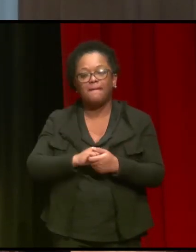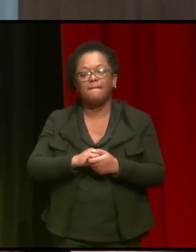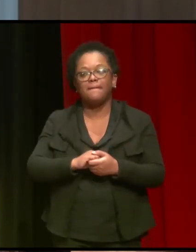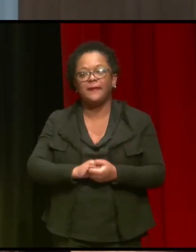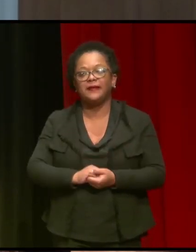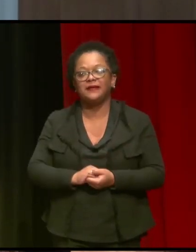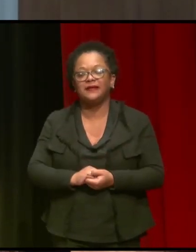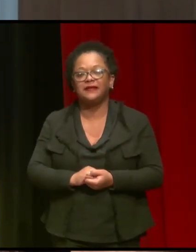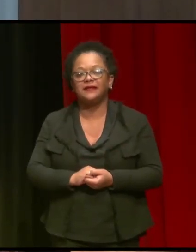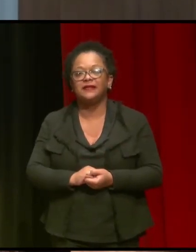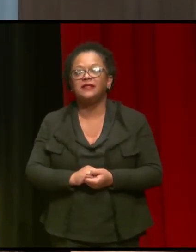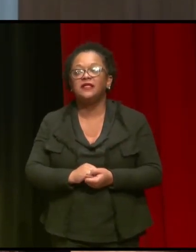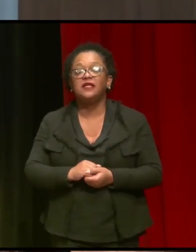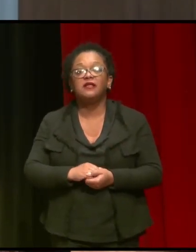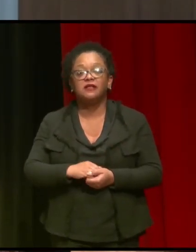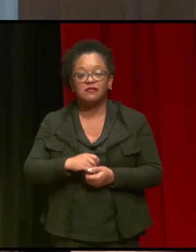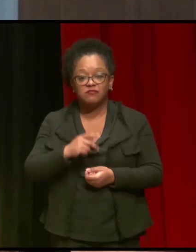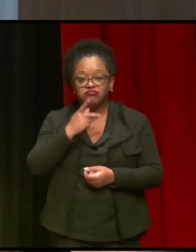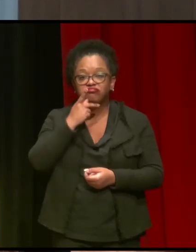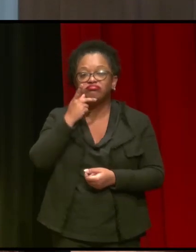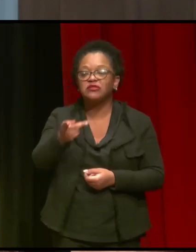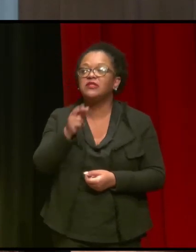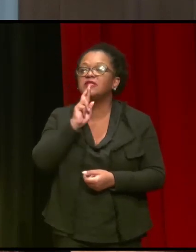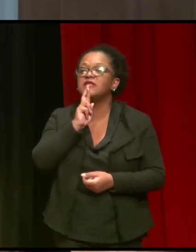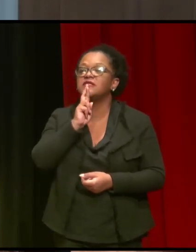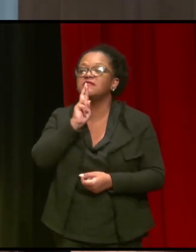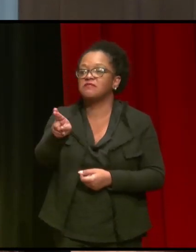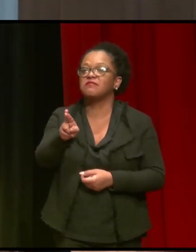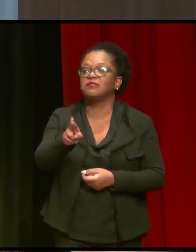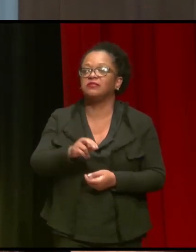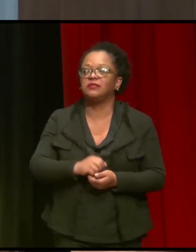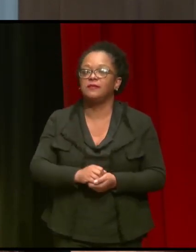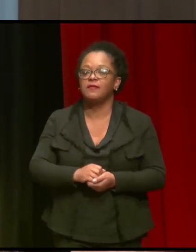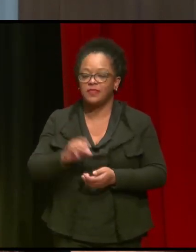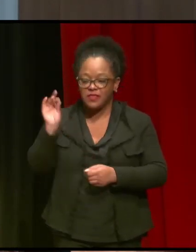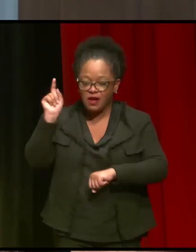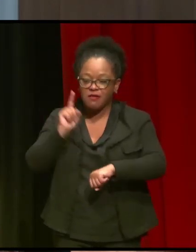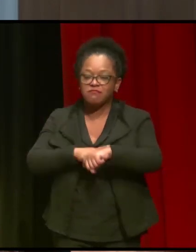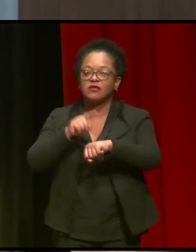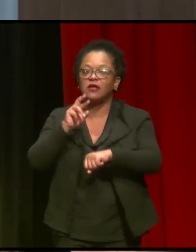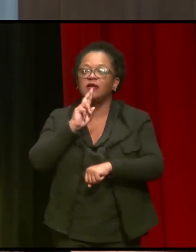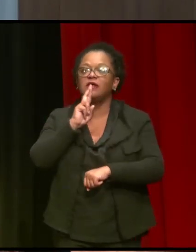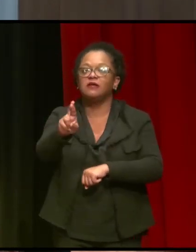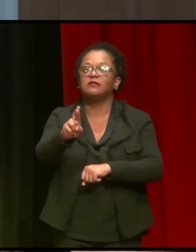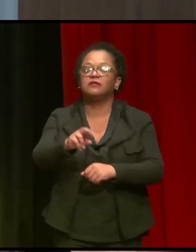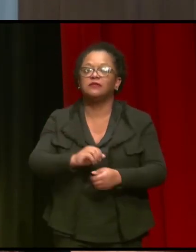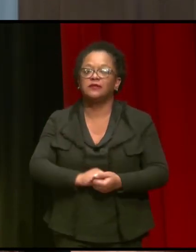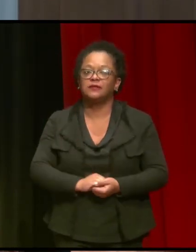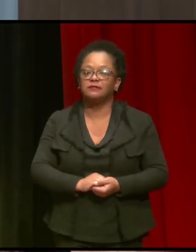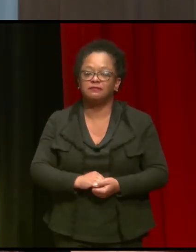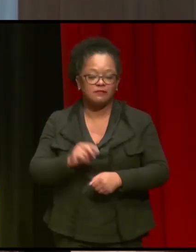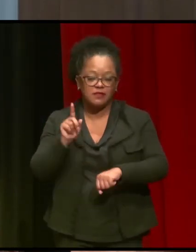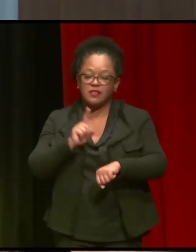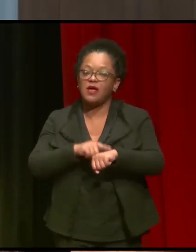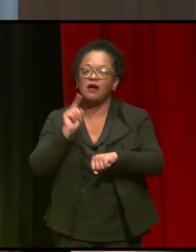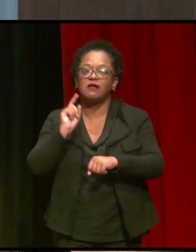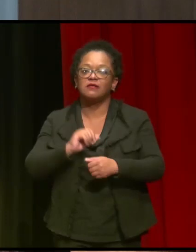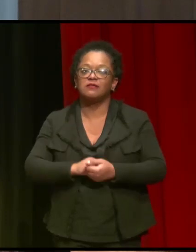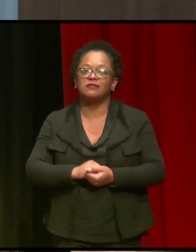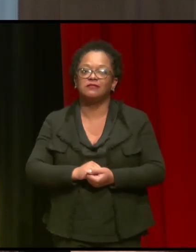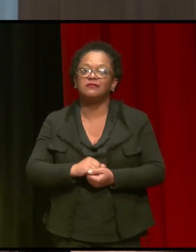pensa. Entendeu? Ele não vai mandar recado para você, não, rapaz. Ele vai na sua cara fazer assim, isso aí não é bom não, pastor, vai me